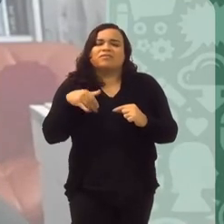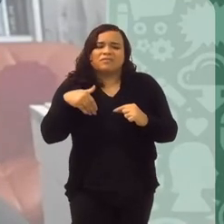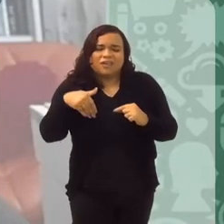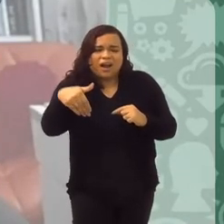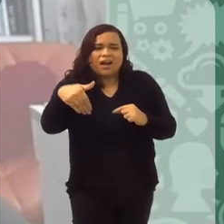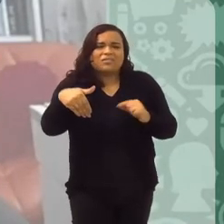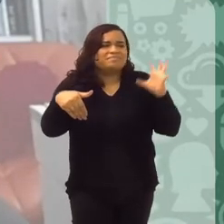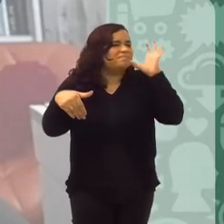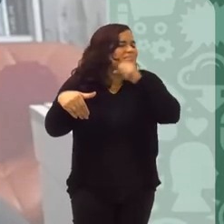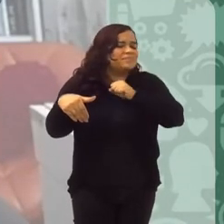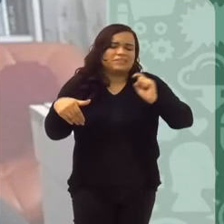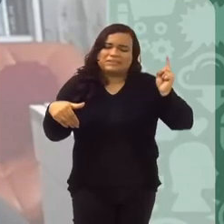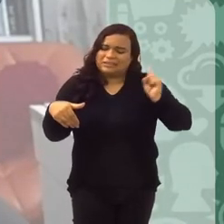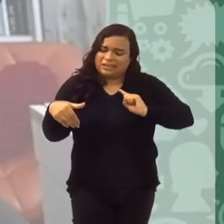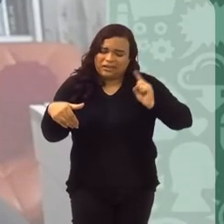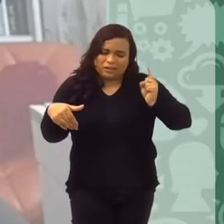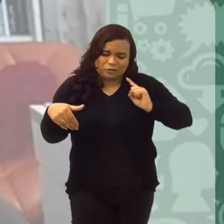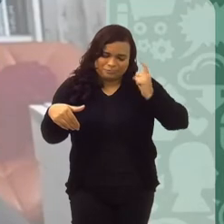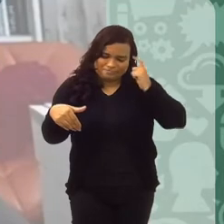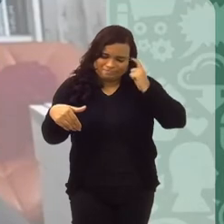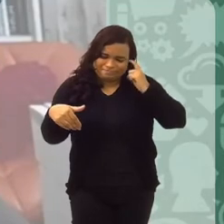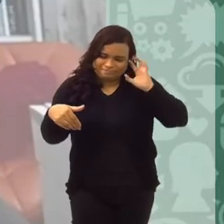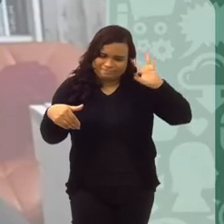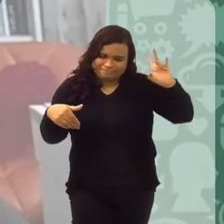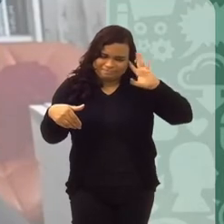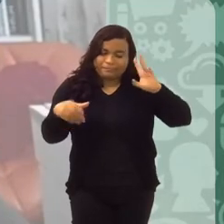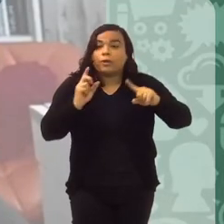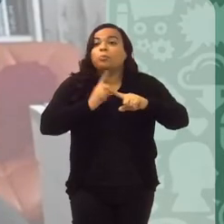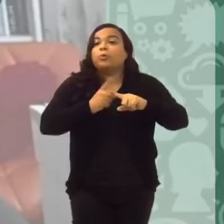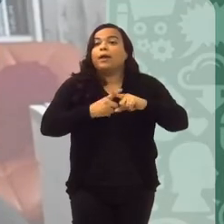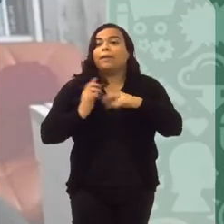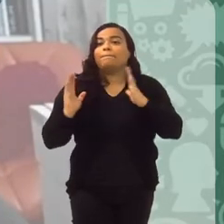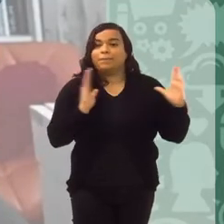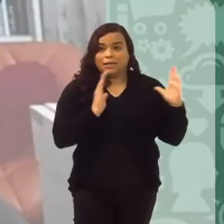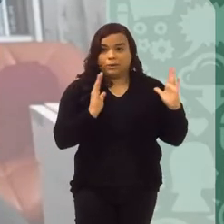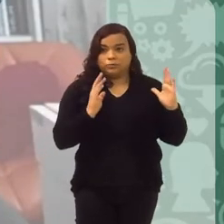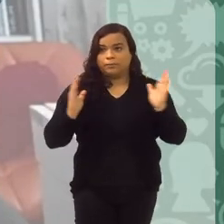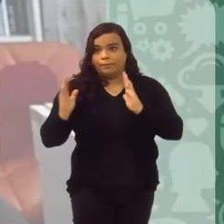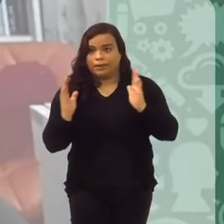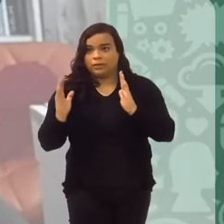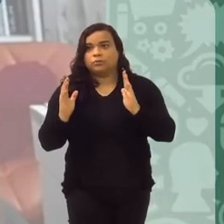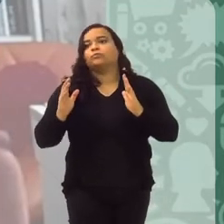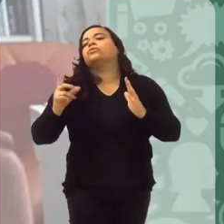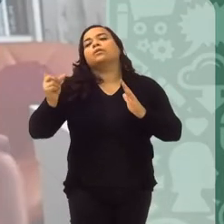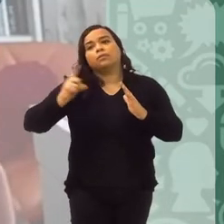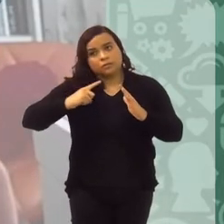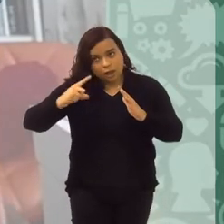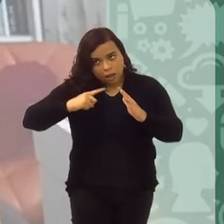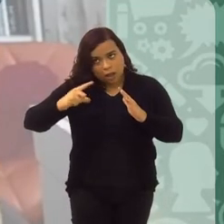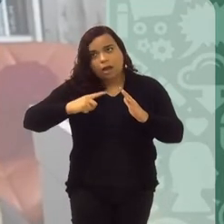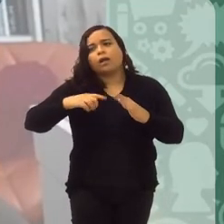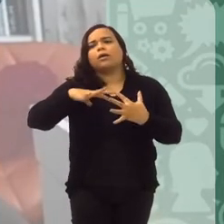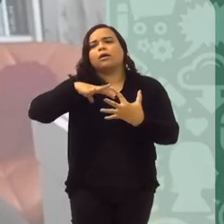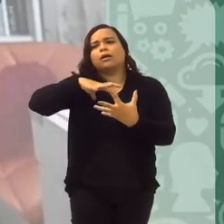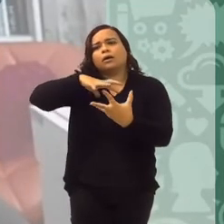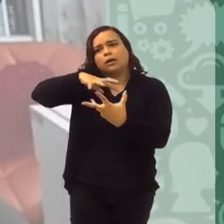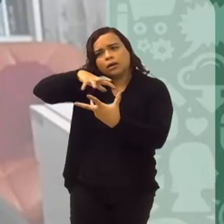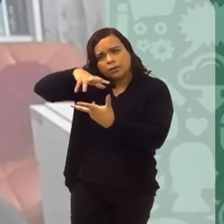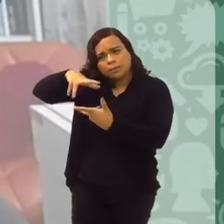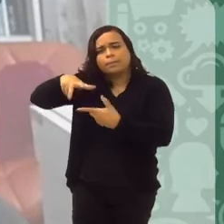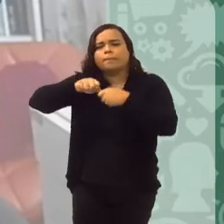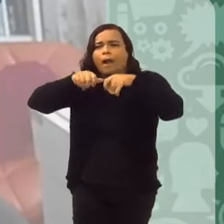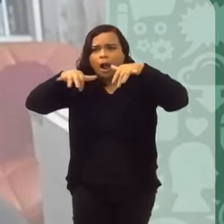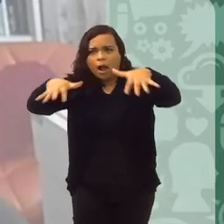tão pouco tempo, que aquilo ia durar muito. Porque, assim, periodicamente, nós passamos por pandemias, tá? Não é a